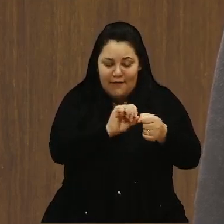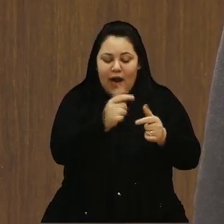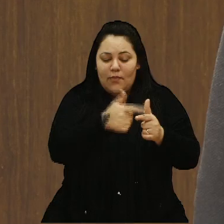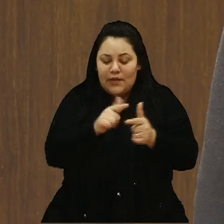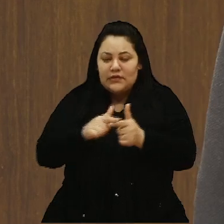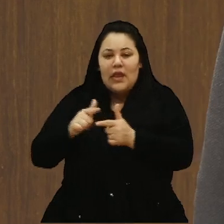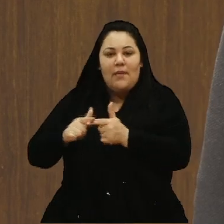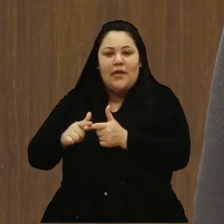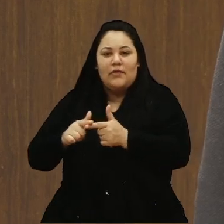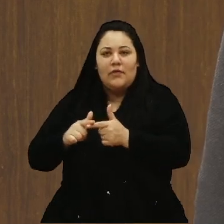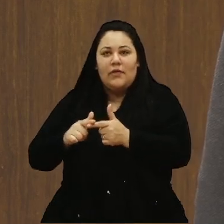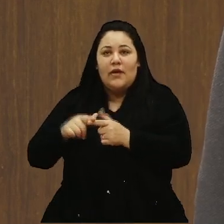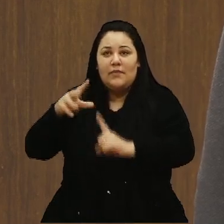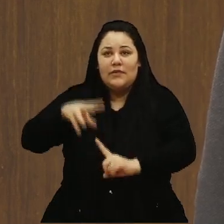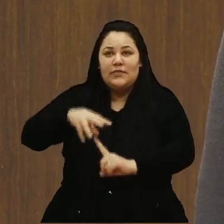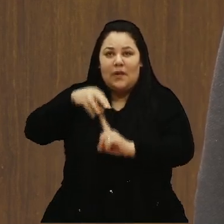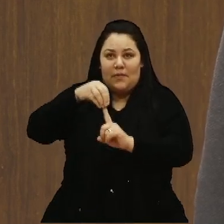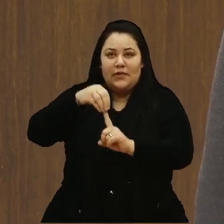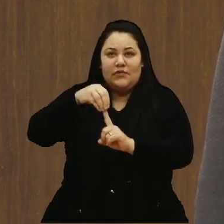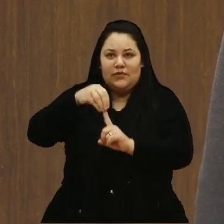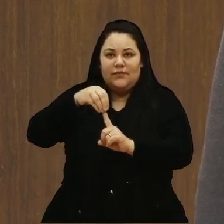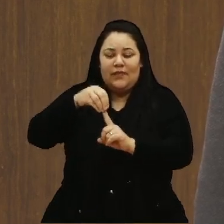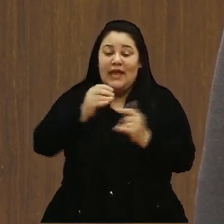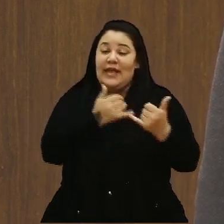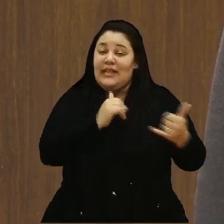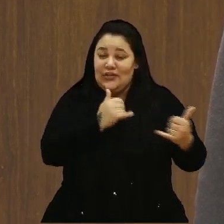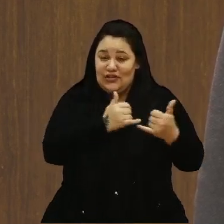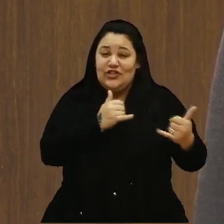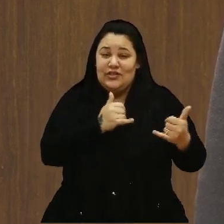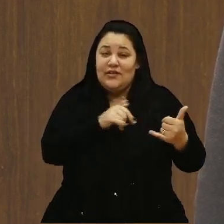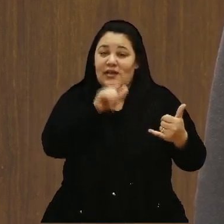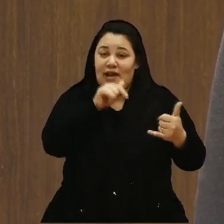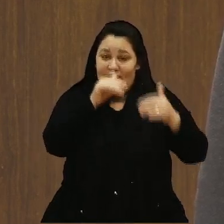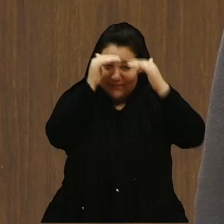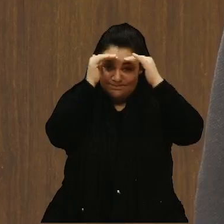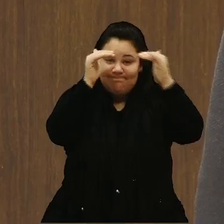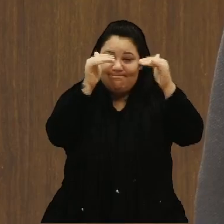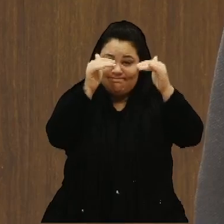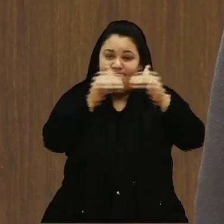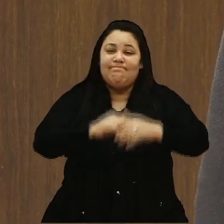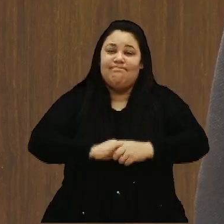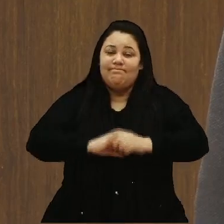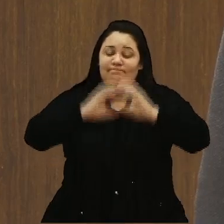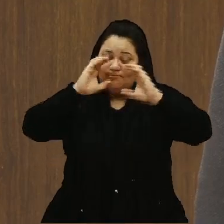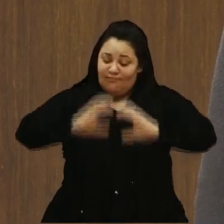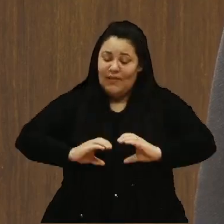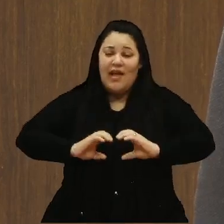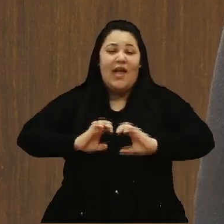do que qualquer coisa, energia elétrica é dignidade, vereador Caleb. E isso eu e o senhor concordamos com certeza. A